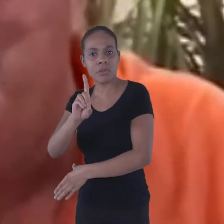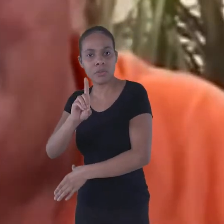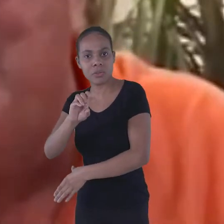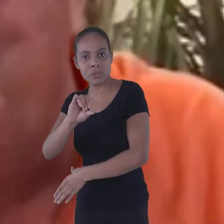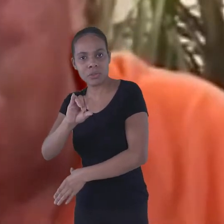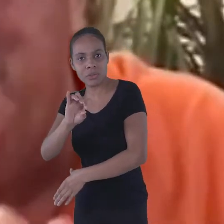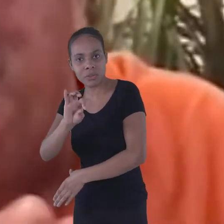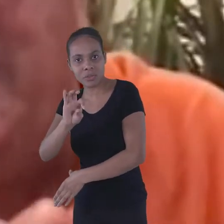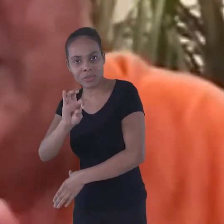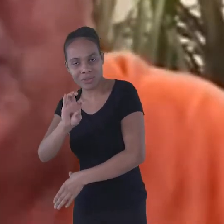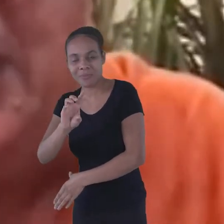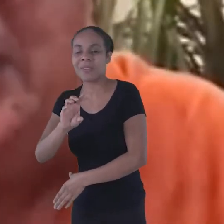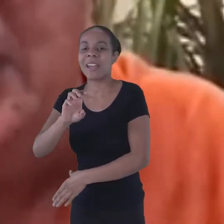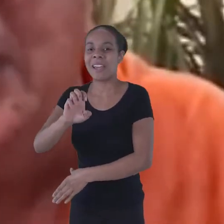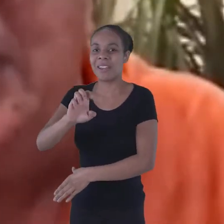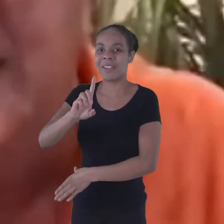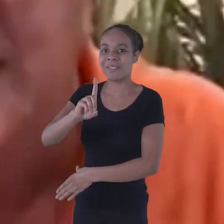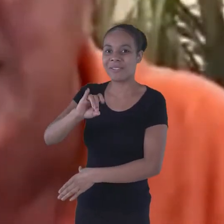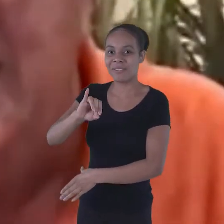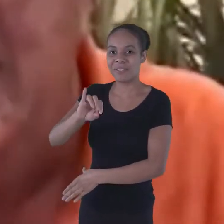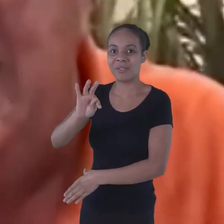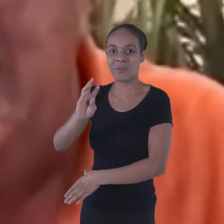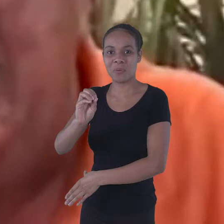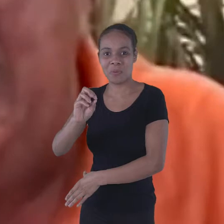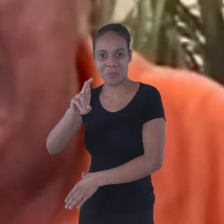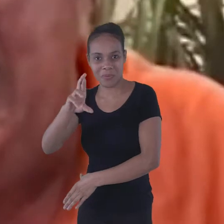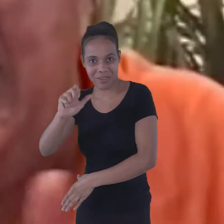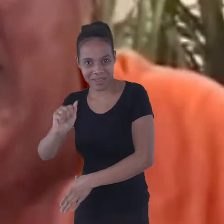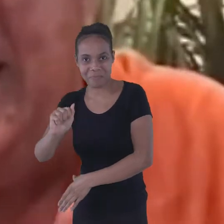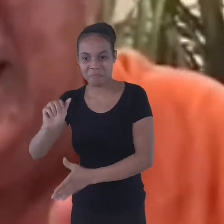caprichoso demais comigo, lá da Tordesilhas,